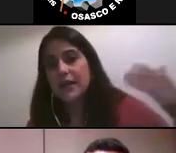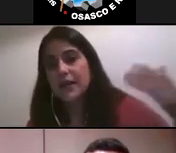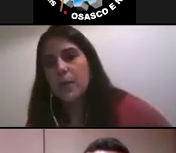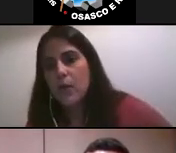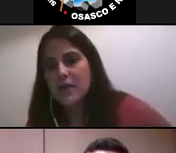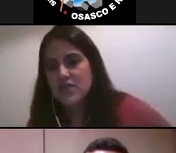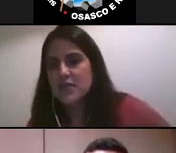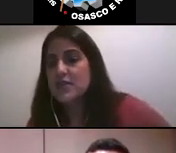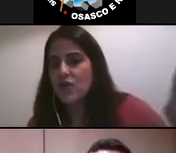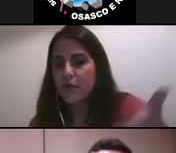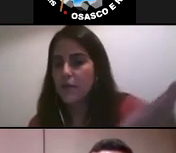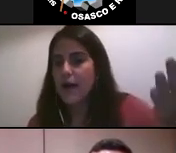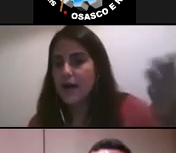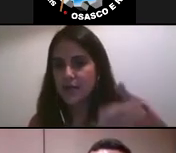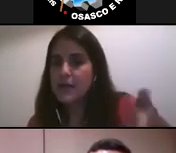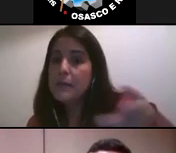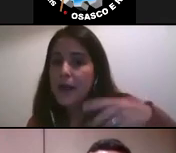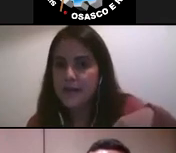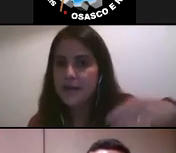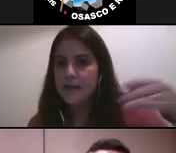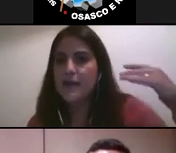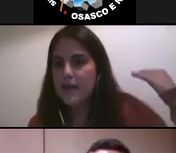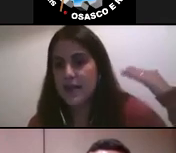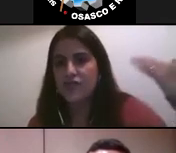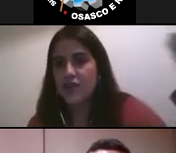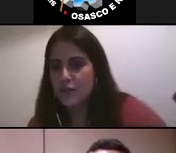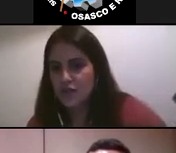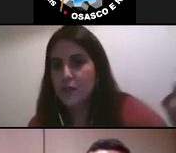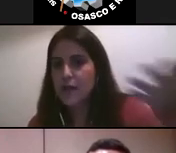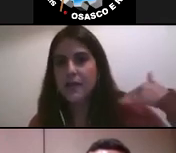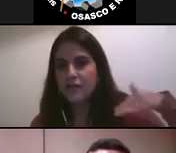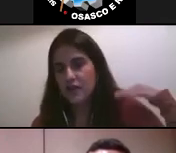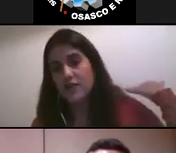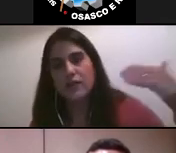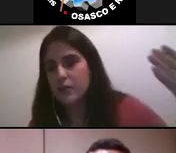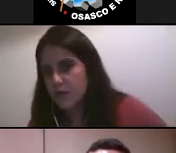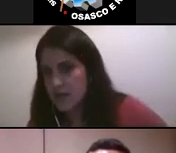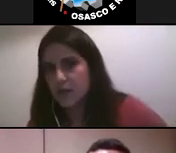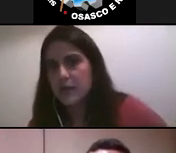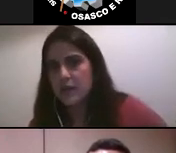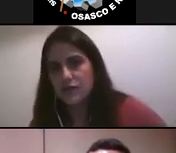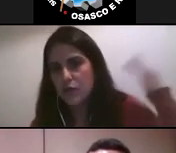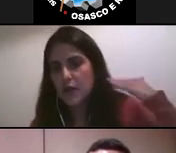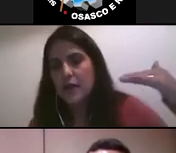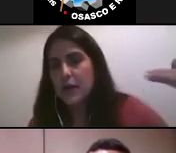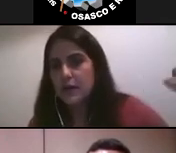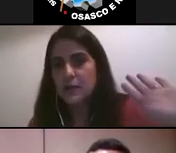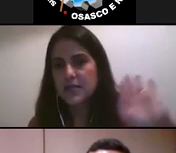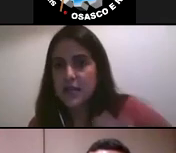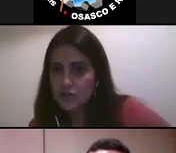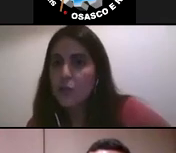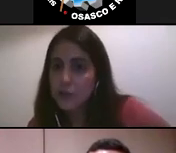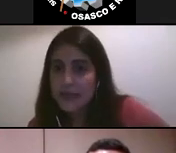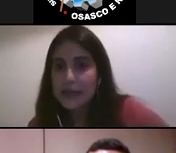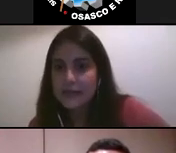populações ainda um pouco mais distantes, como foi o caso aqui em Mariana, que essa rejeito de lama em Minas Gerais chegou no Oceano Atlântico, impactando uma